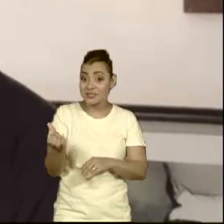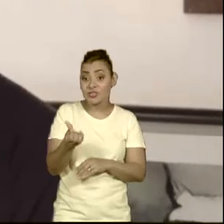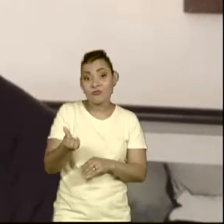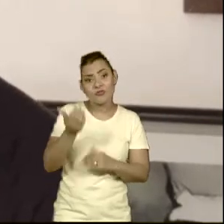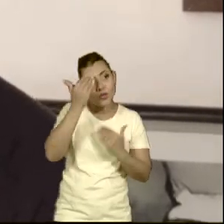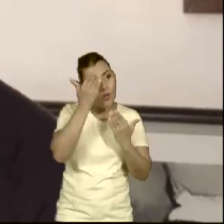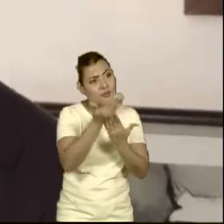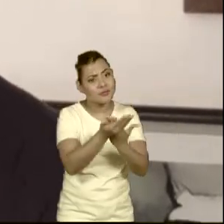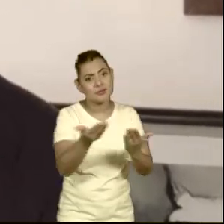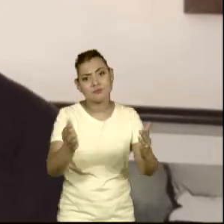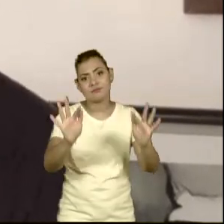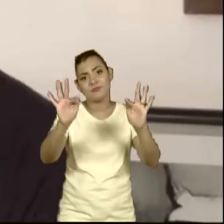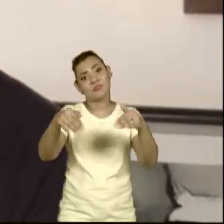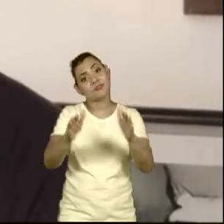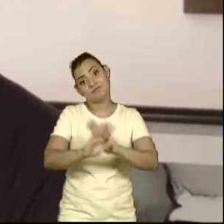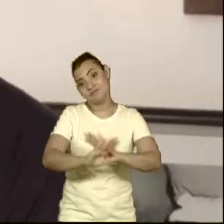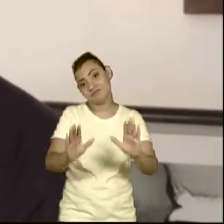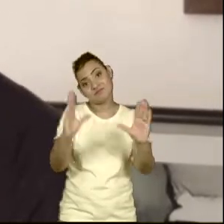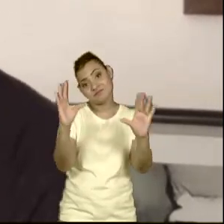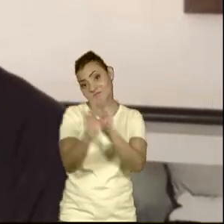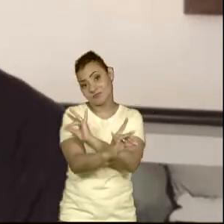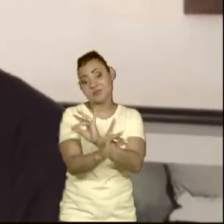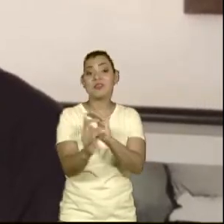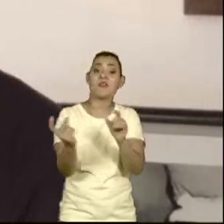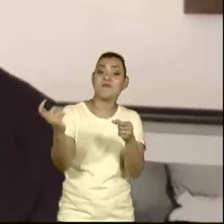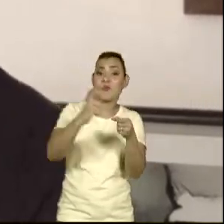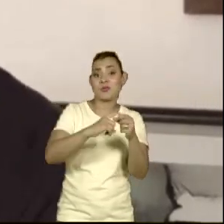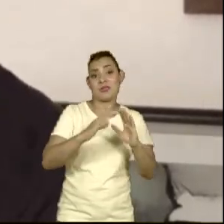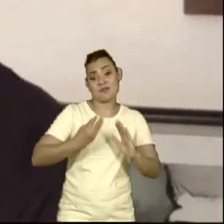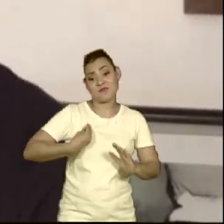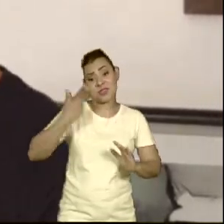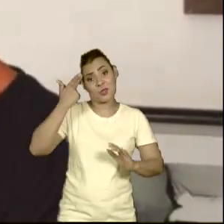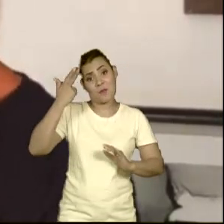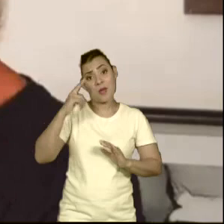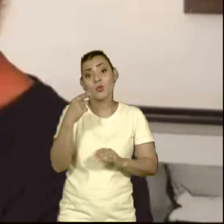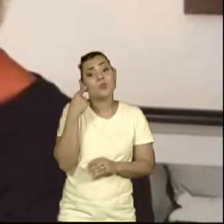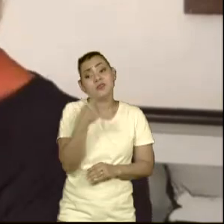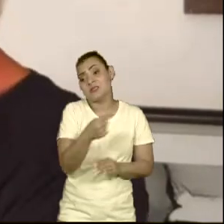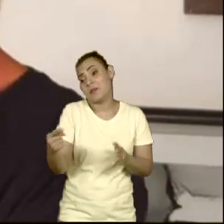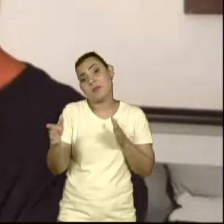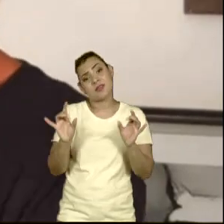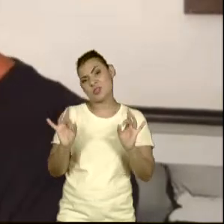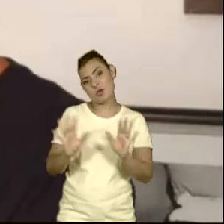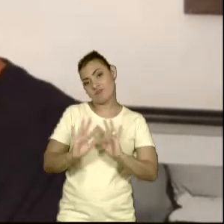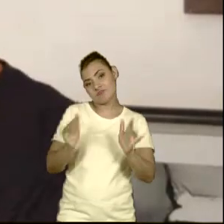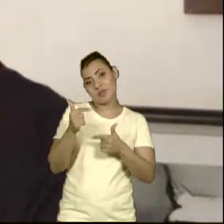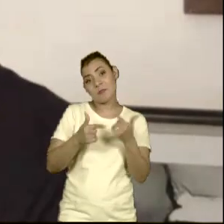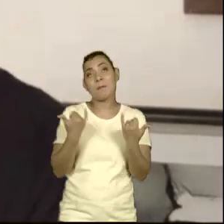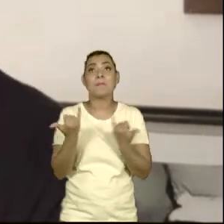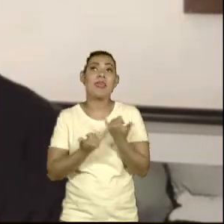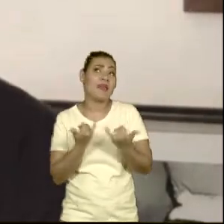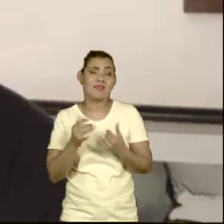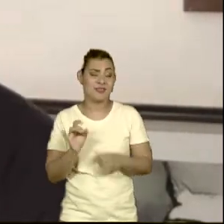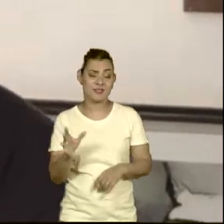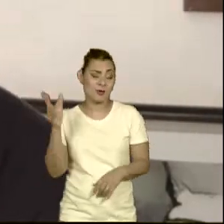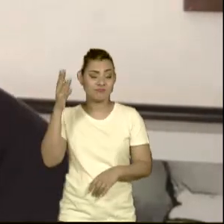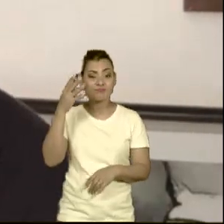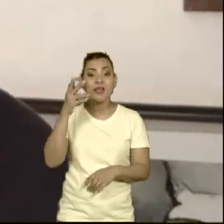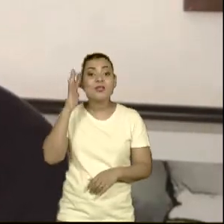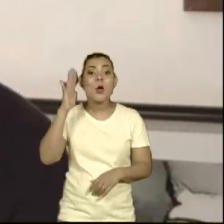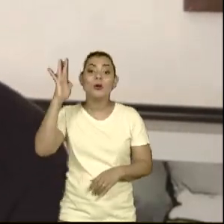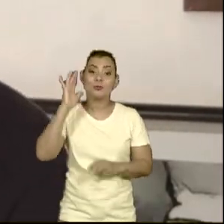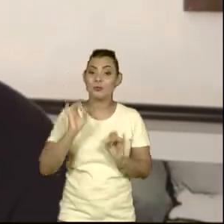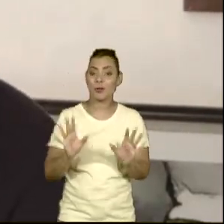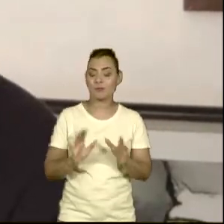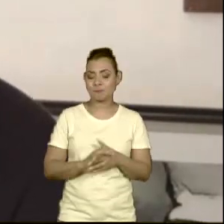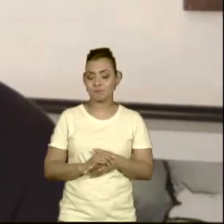agradeci muito a todo mundo e fui embora, voltei para a minha vida normal. Foi um rio que passou na minha vida, foi uma brincadeira que eu tive na vida.